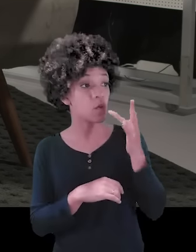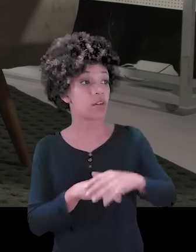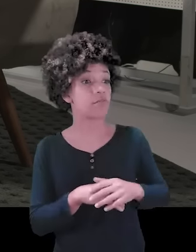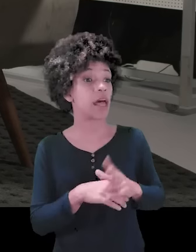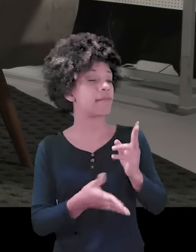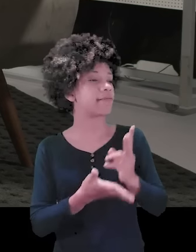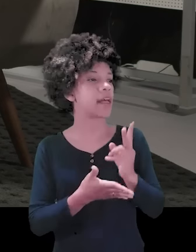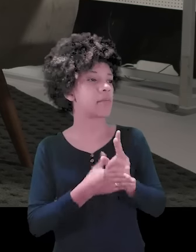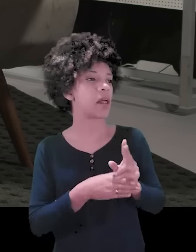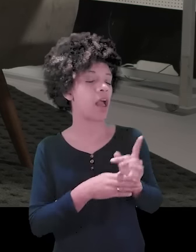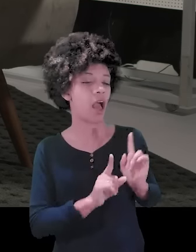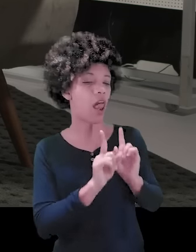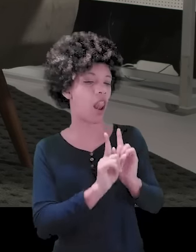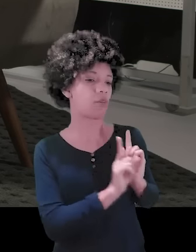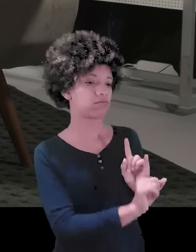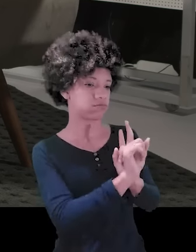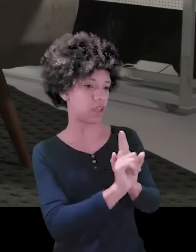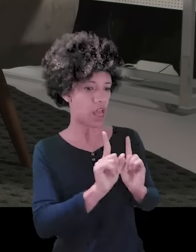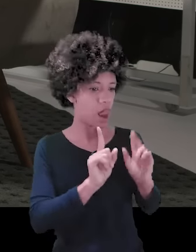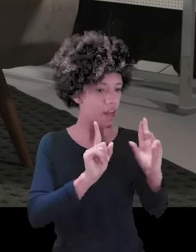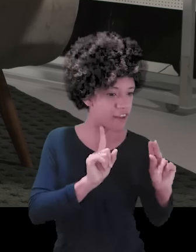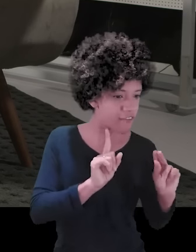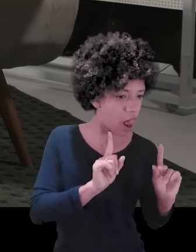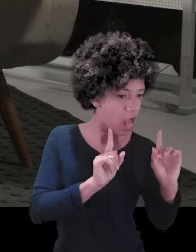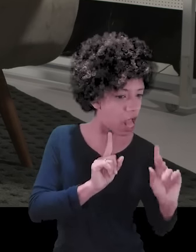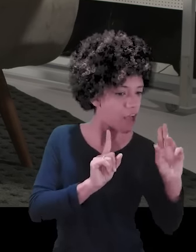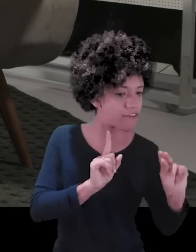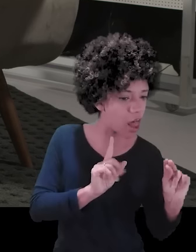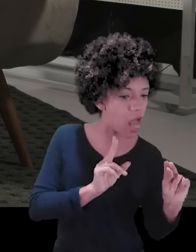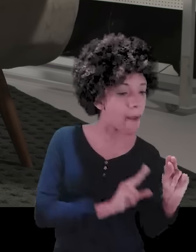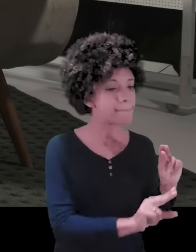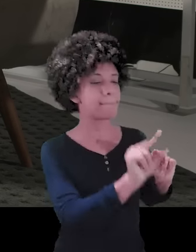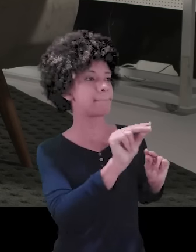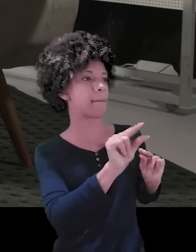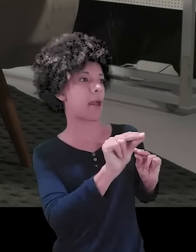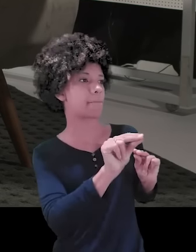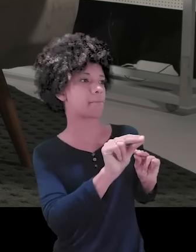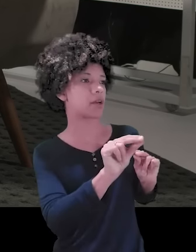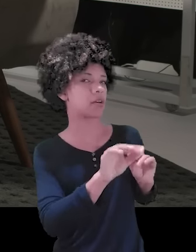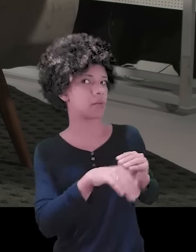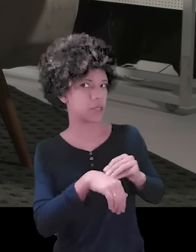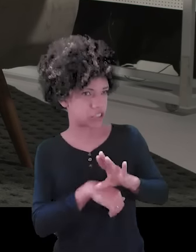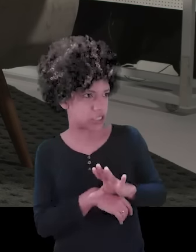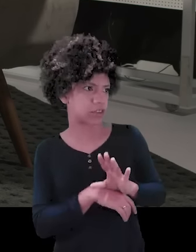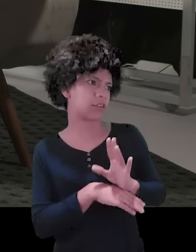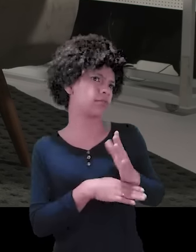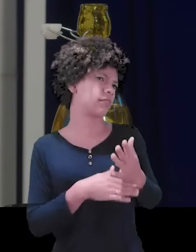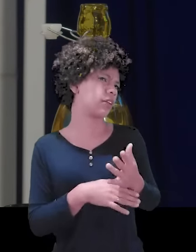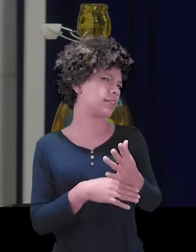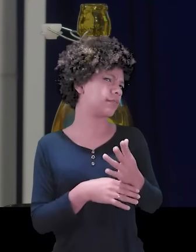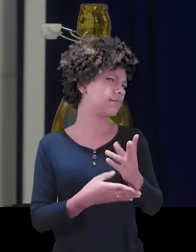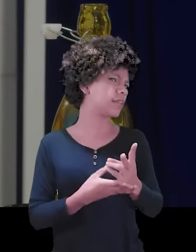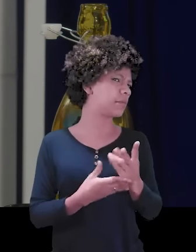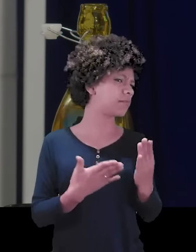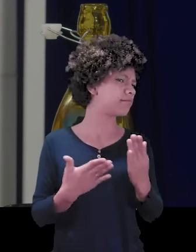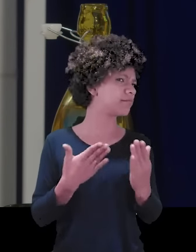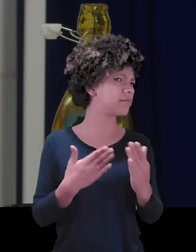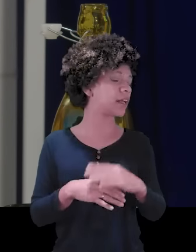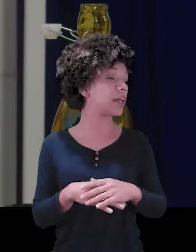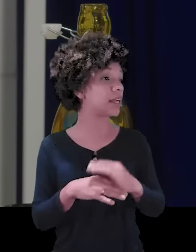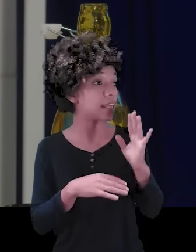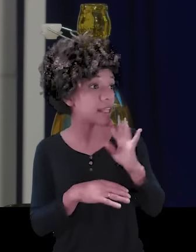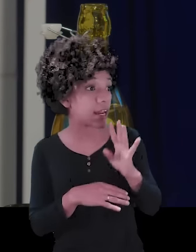falar por ela por exemplo Ah entendeu isso é um excelente para São excelente dica Então você você tem que